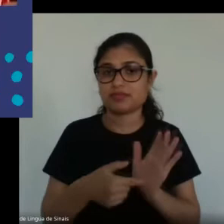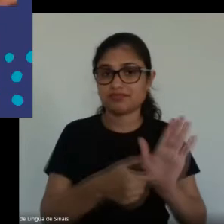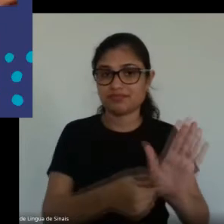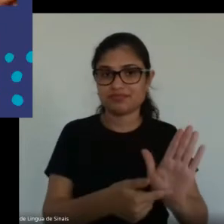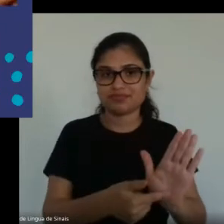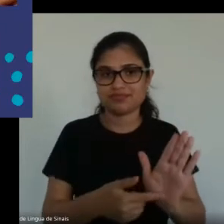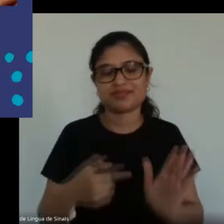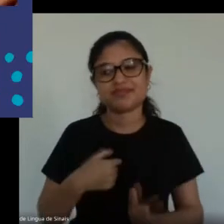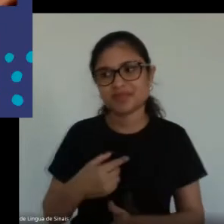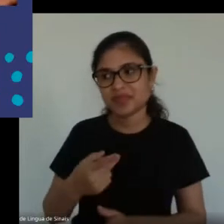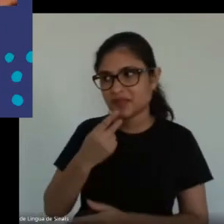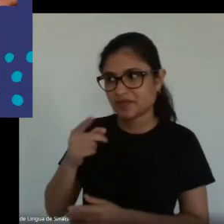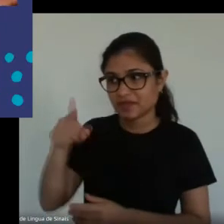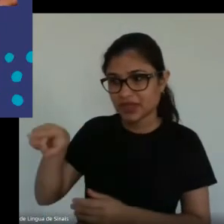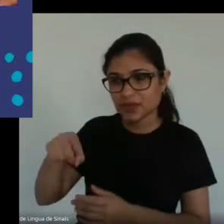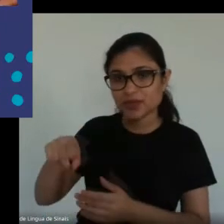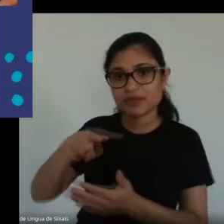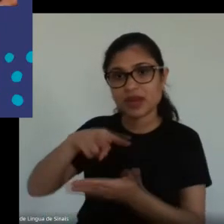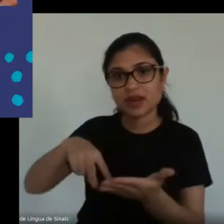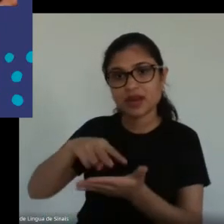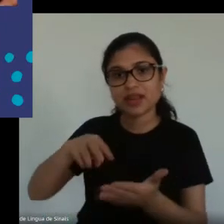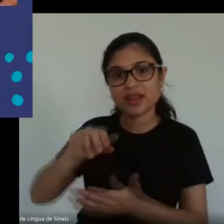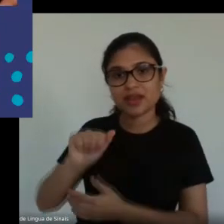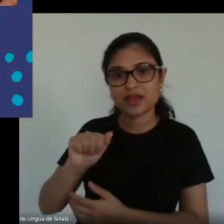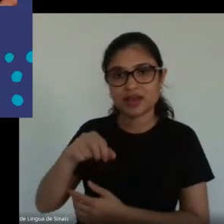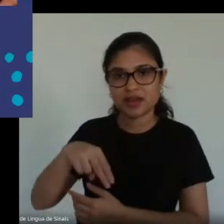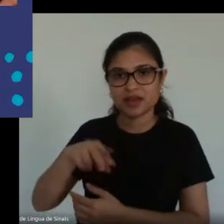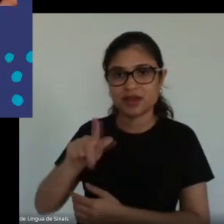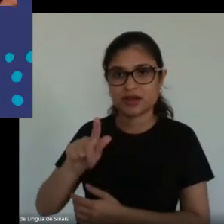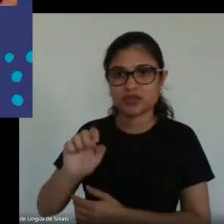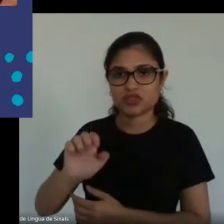Eu mando eles lerem Angela Davis.